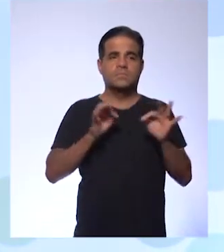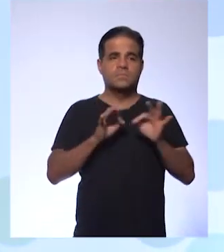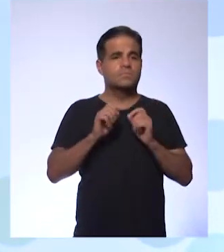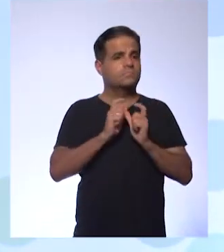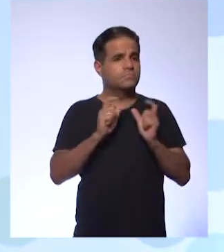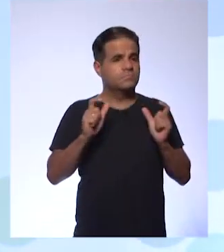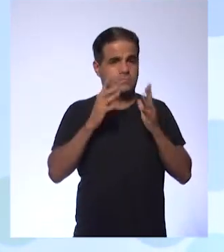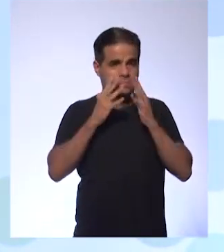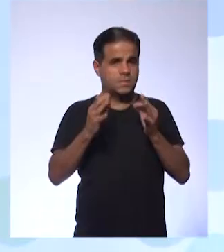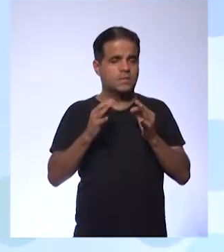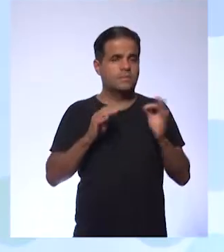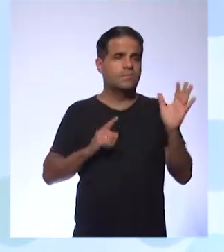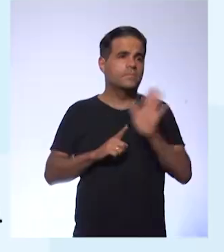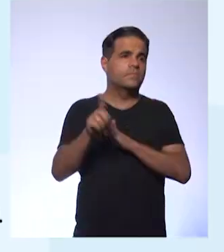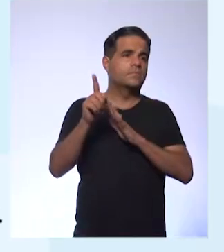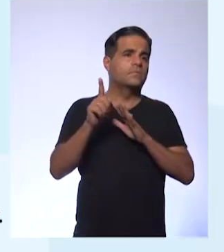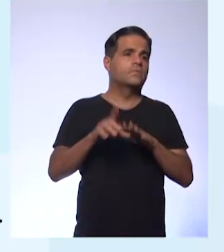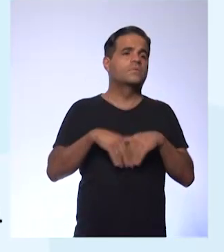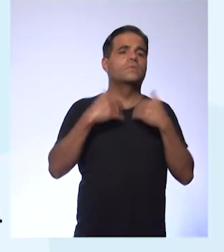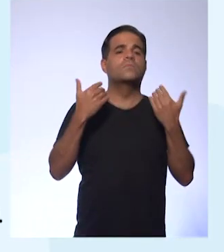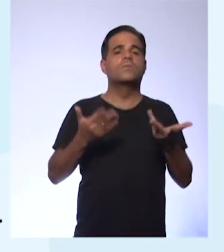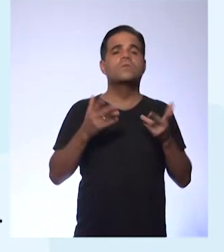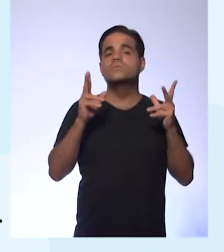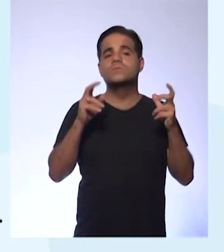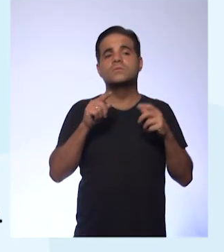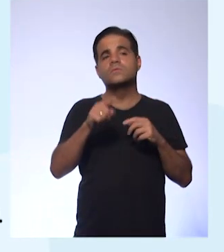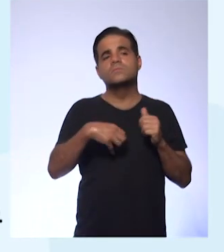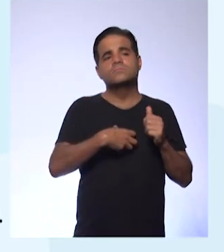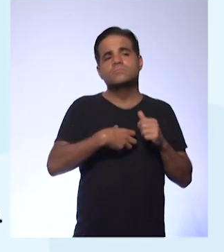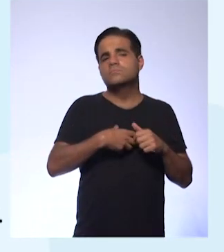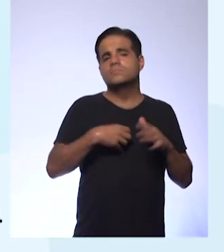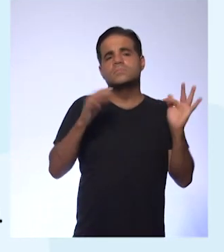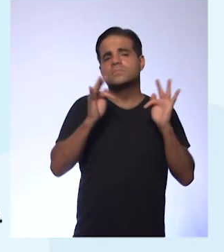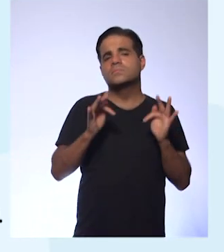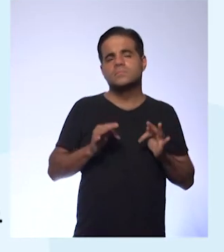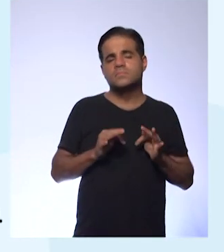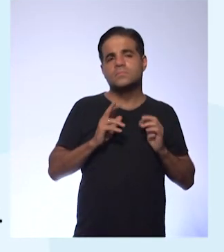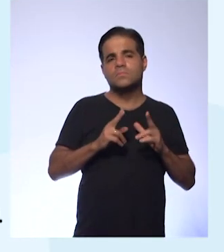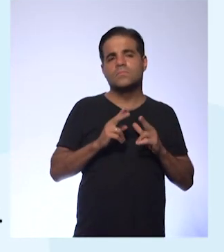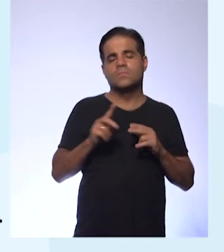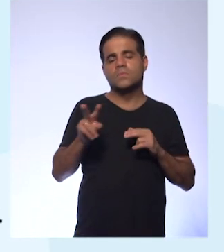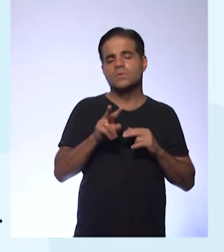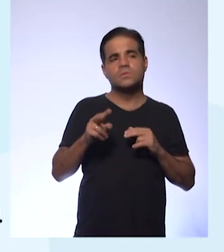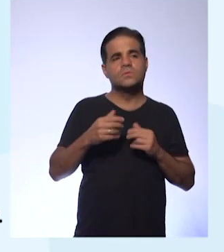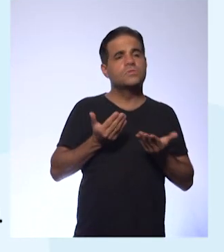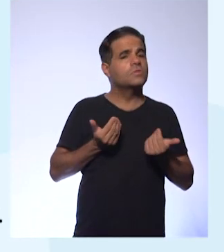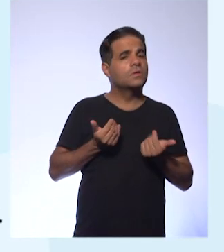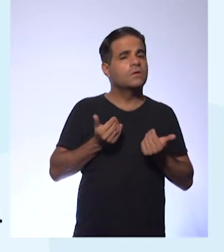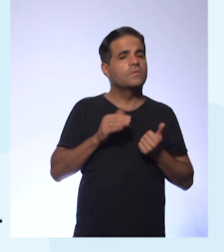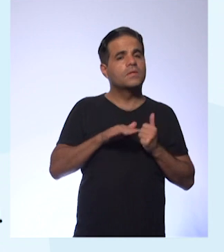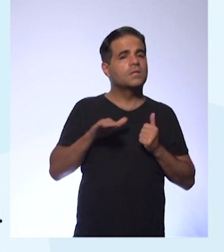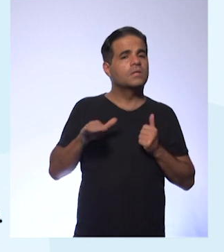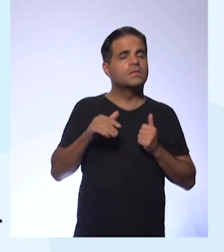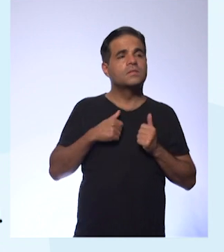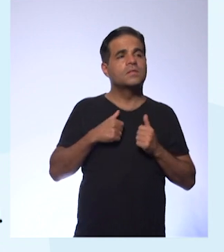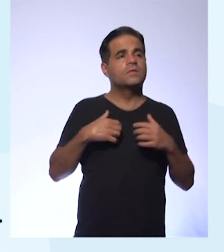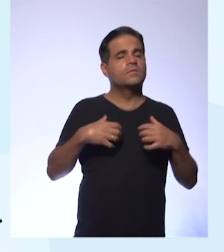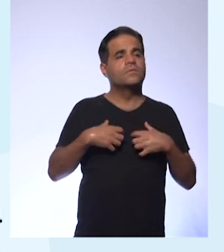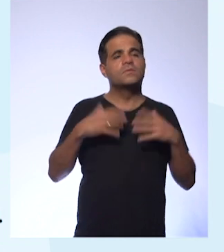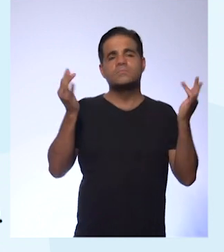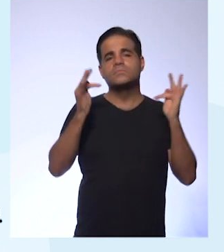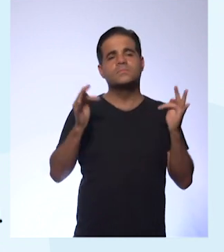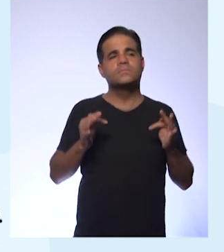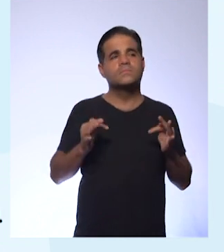Gente, presta atenção, eu vou perguntar. Em qual circunstância você fica muito feliz, assim como estão esses 2? Eu fico